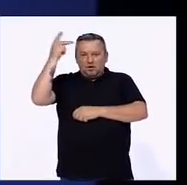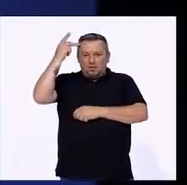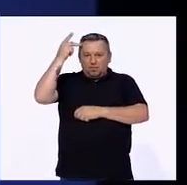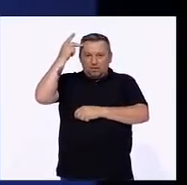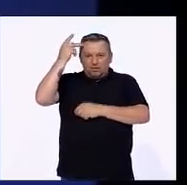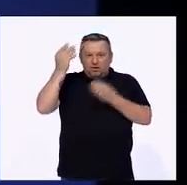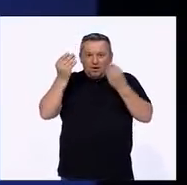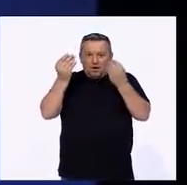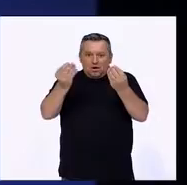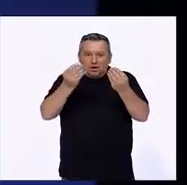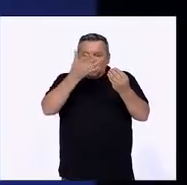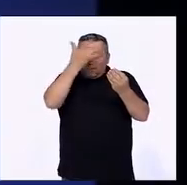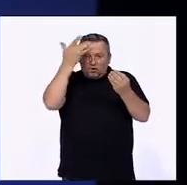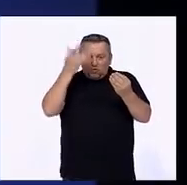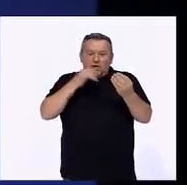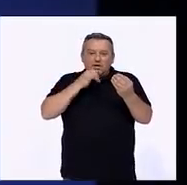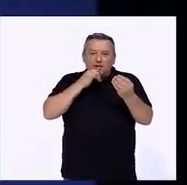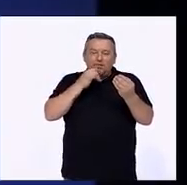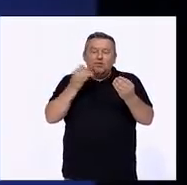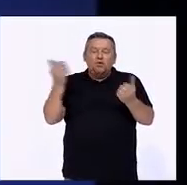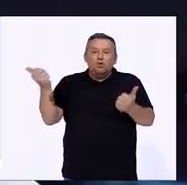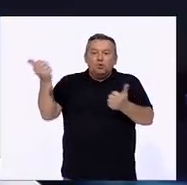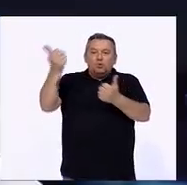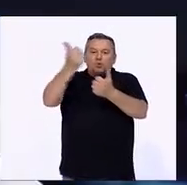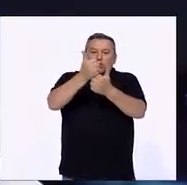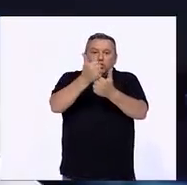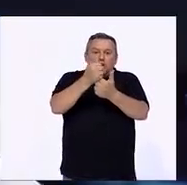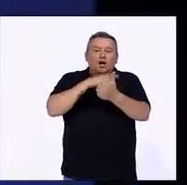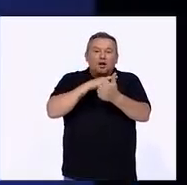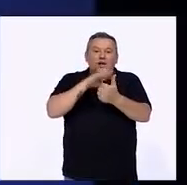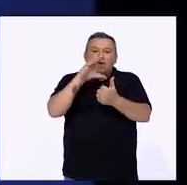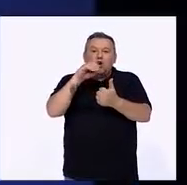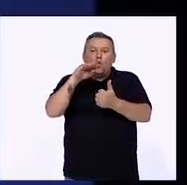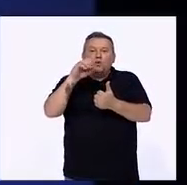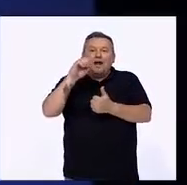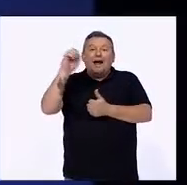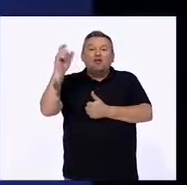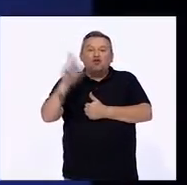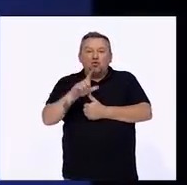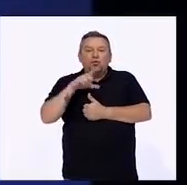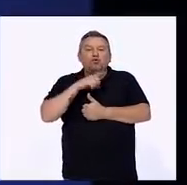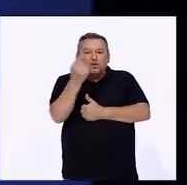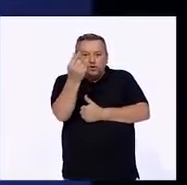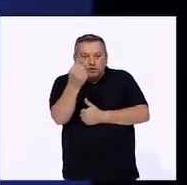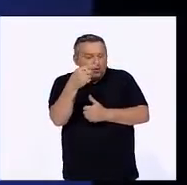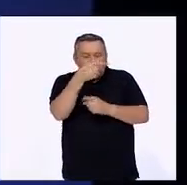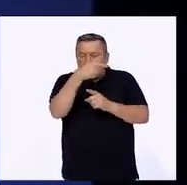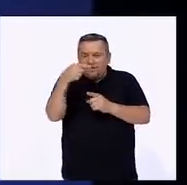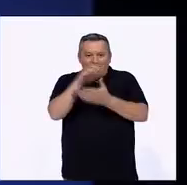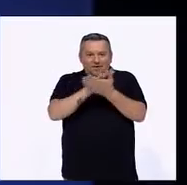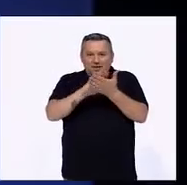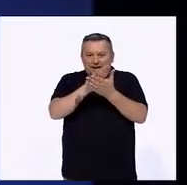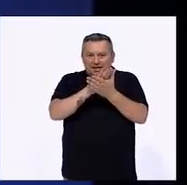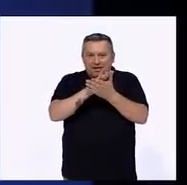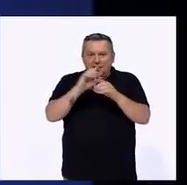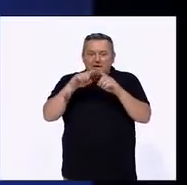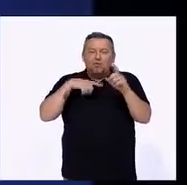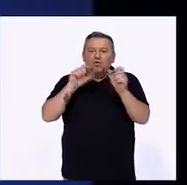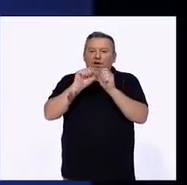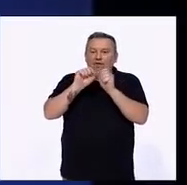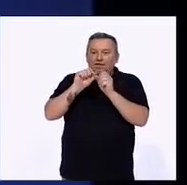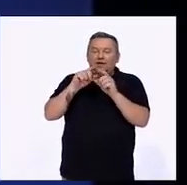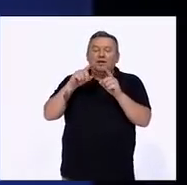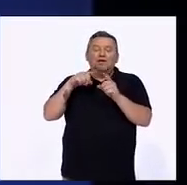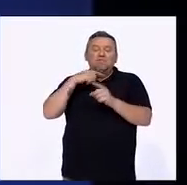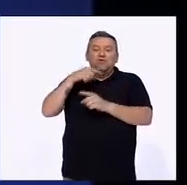a um adversário com as contas no azul. Dinheiro em caixa. Dinheiro em caixa. Feito inédito. Né? Porque é uma coisa é fazer discurso a